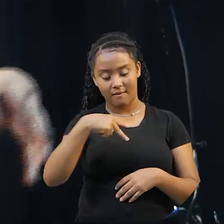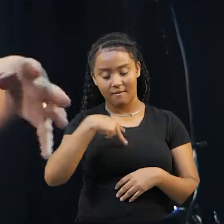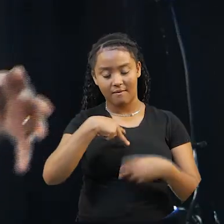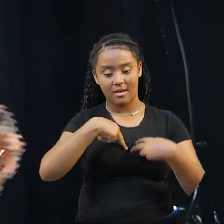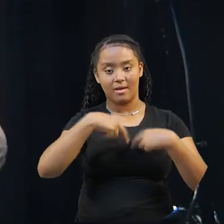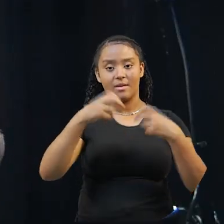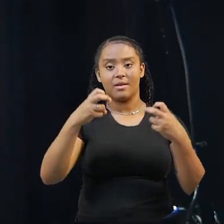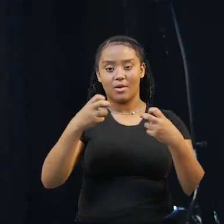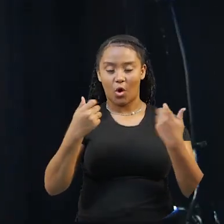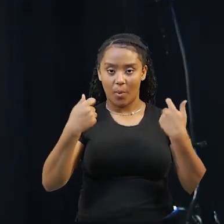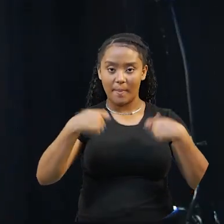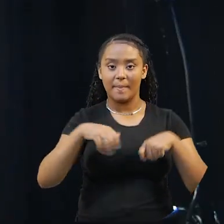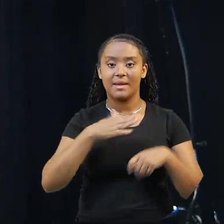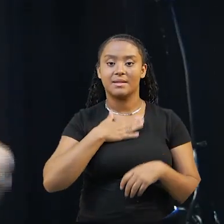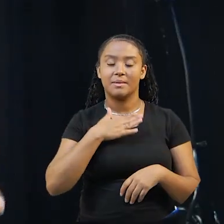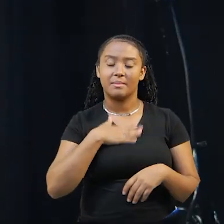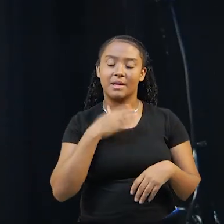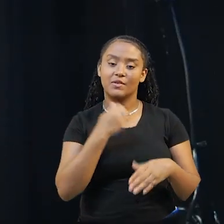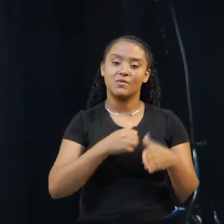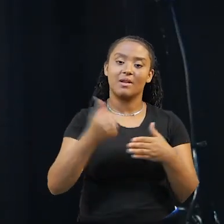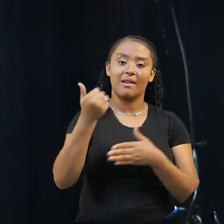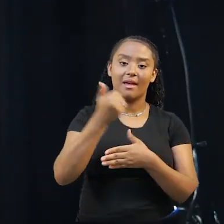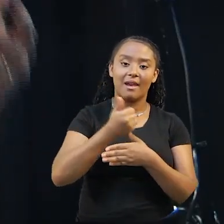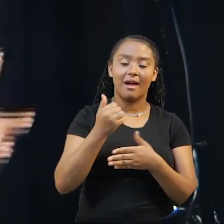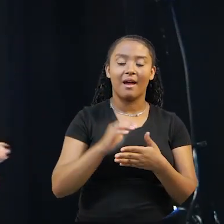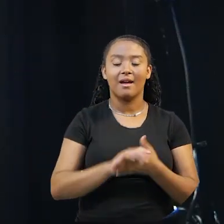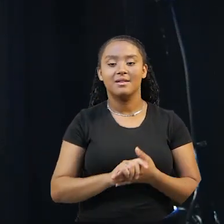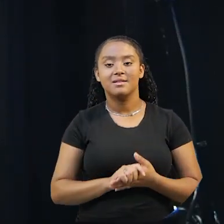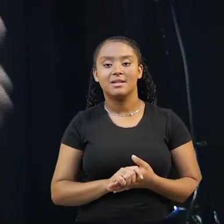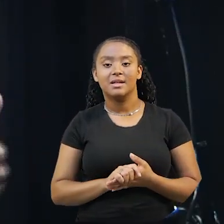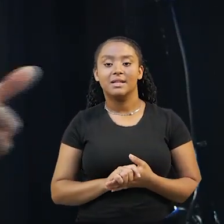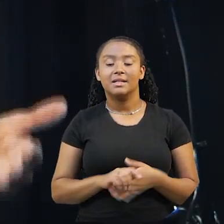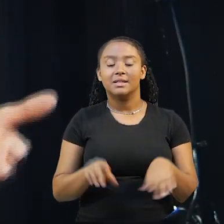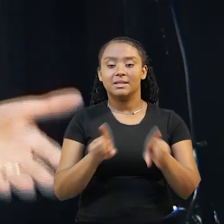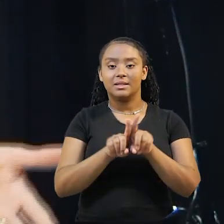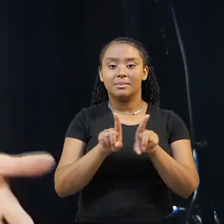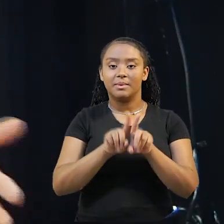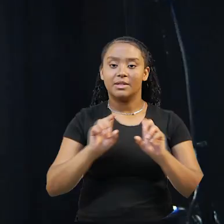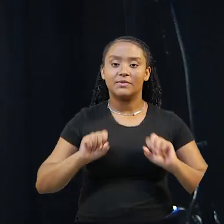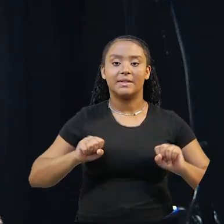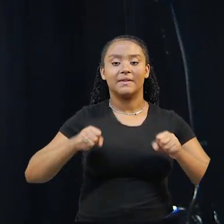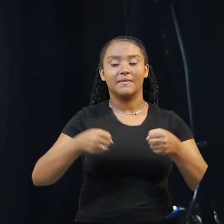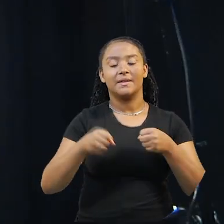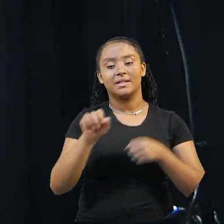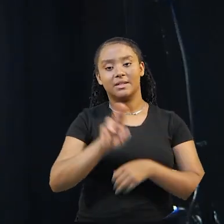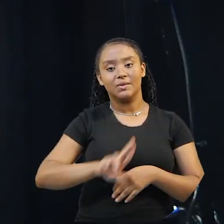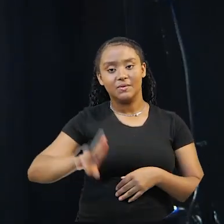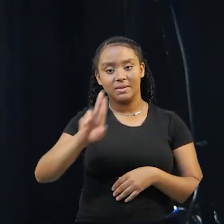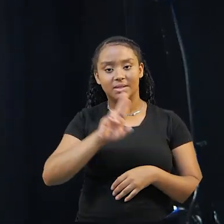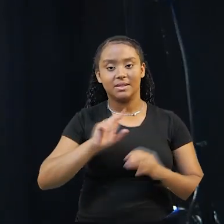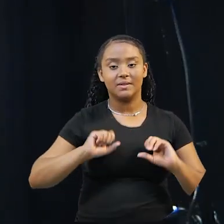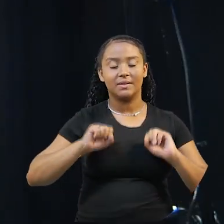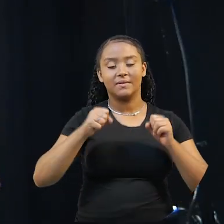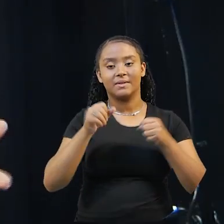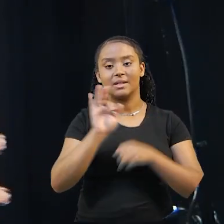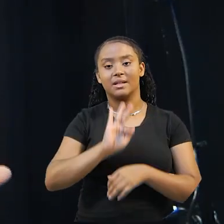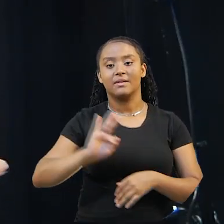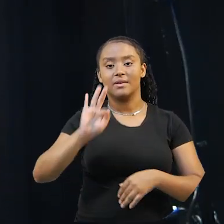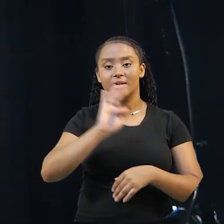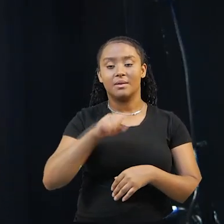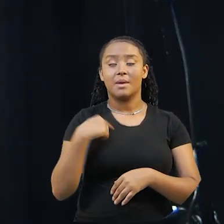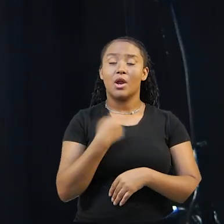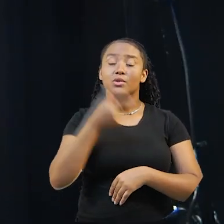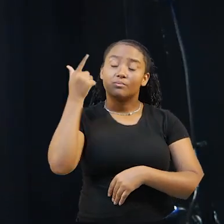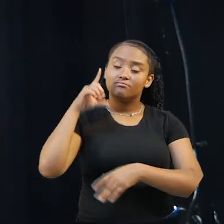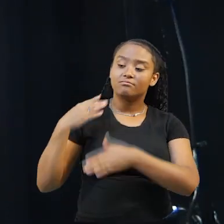reconhecer competências em mim de liderança, de defesa da universidade, da faculdade, para que a gente